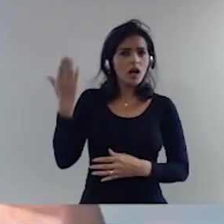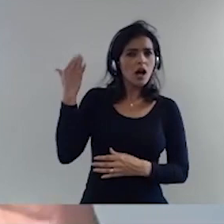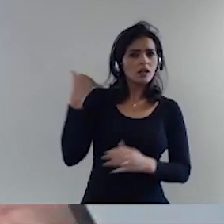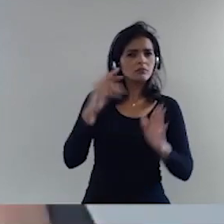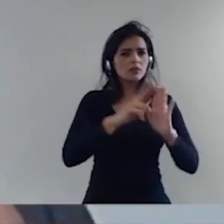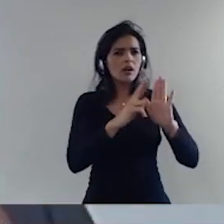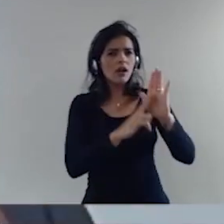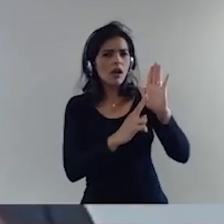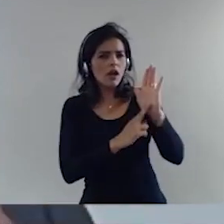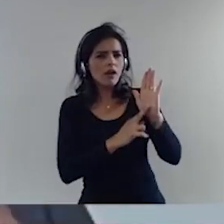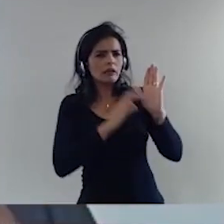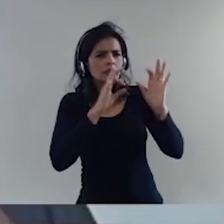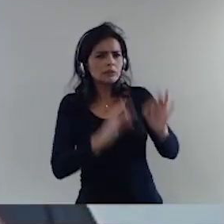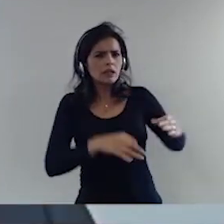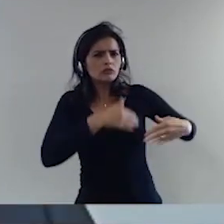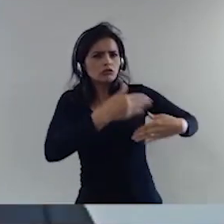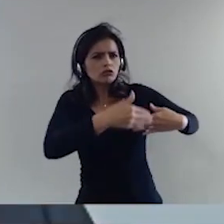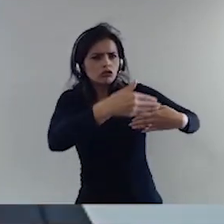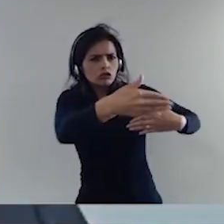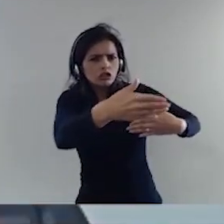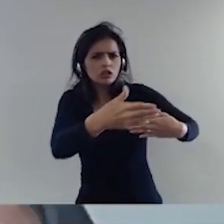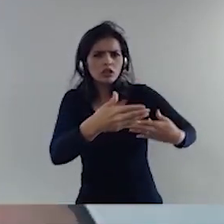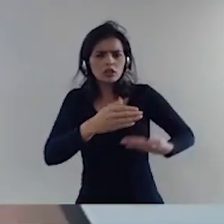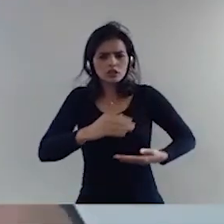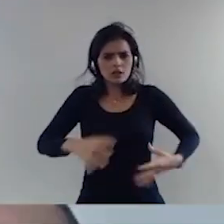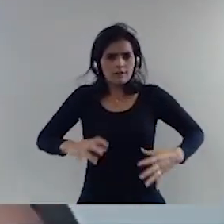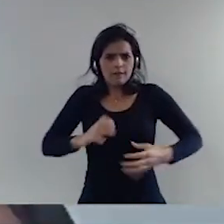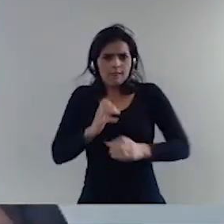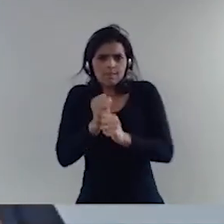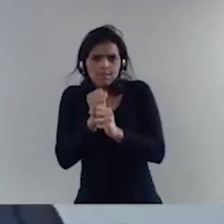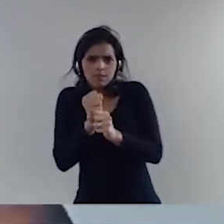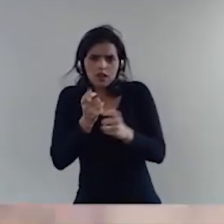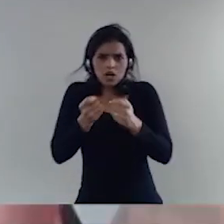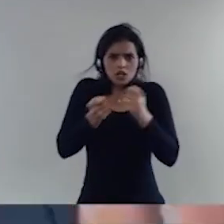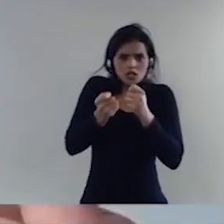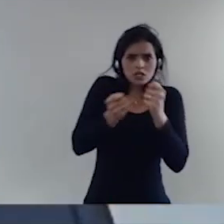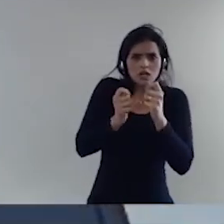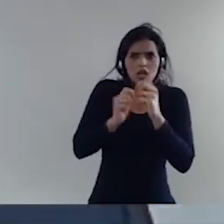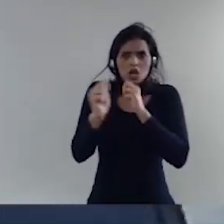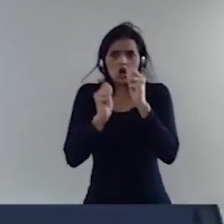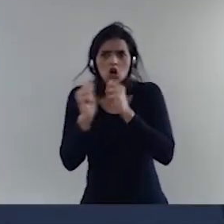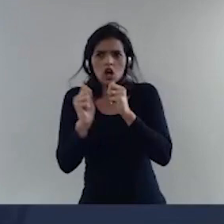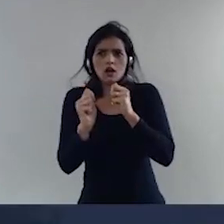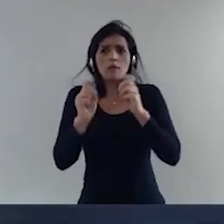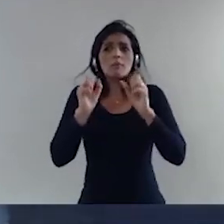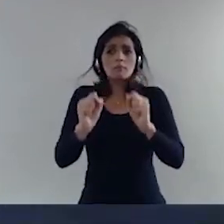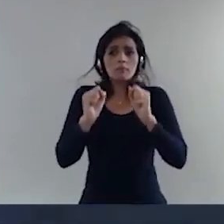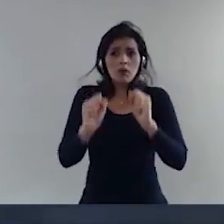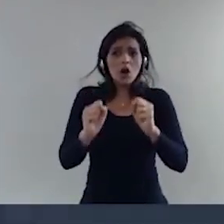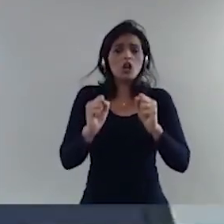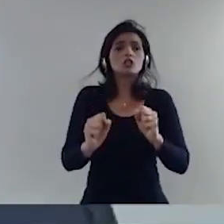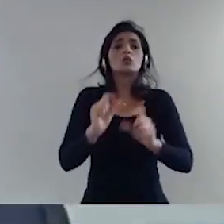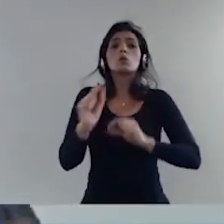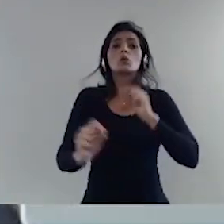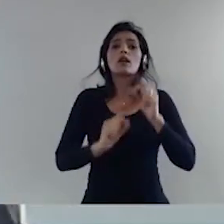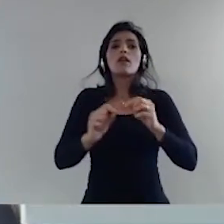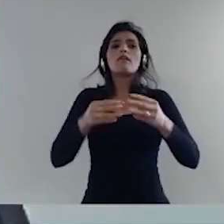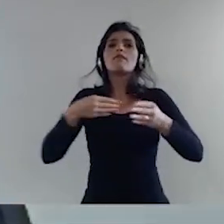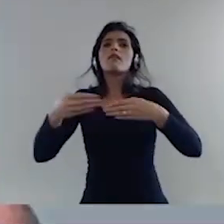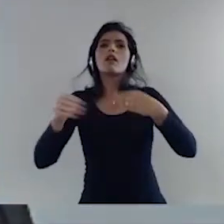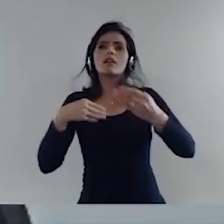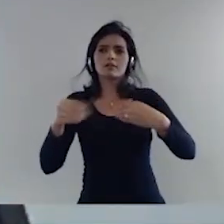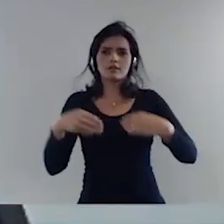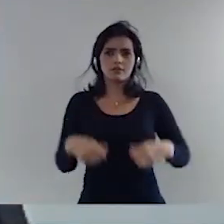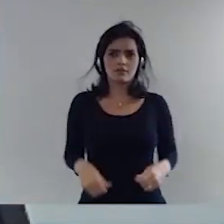procedimentos, todos aqueles movimentos de restrição de gastos, de equilíbrio orçamentário podem ser flexibilizados. Ninguém